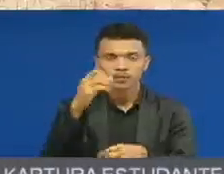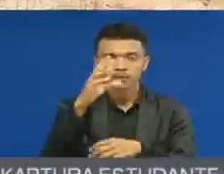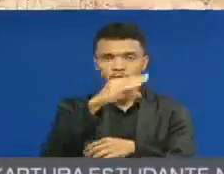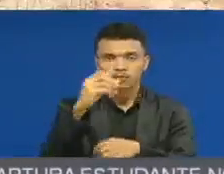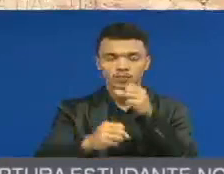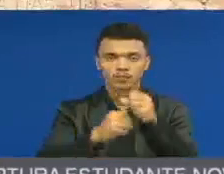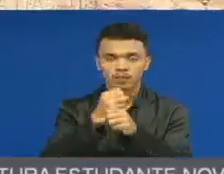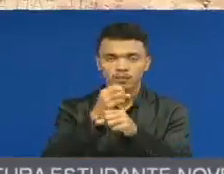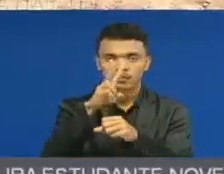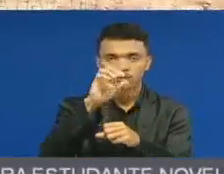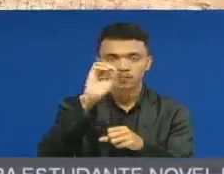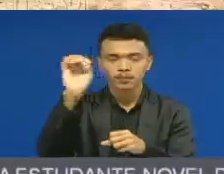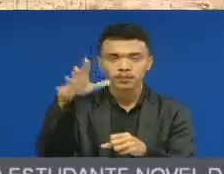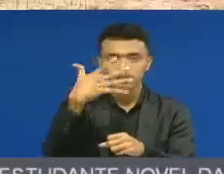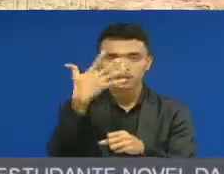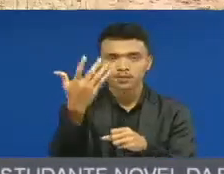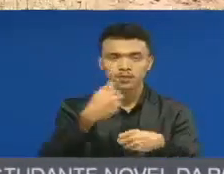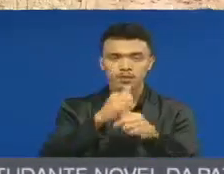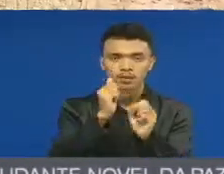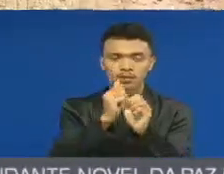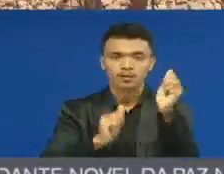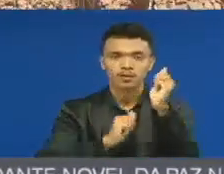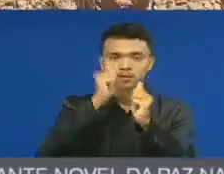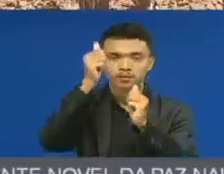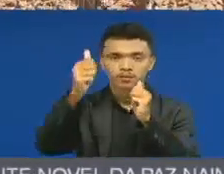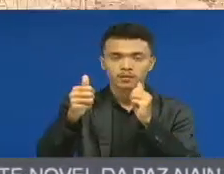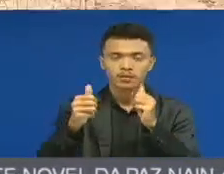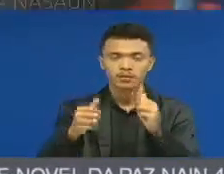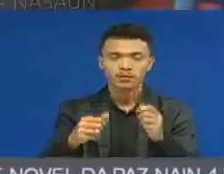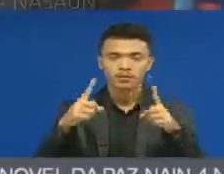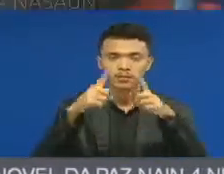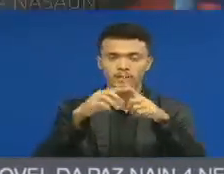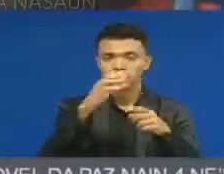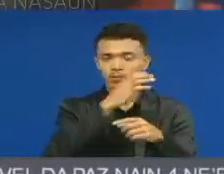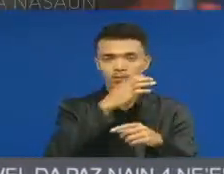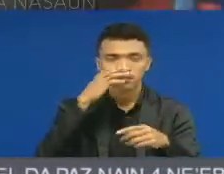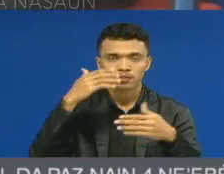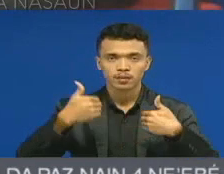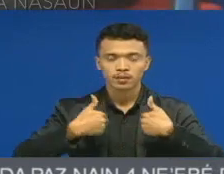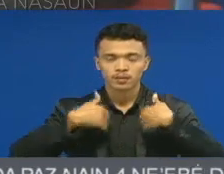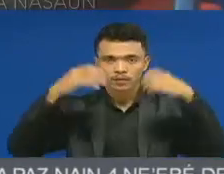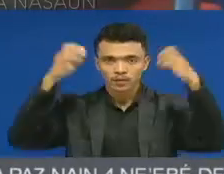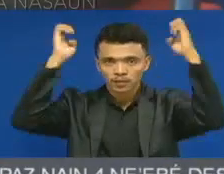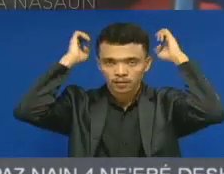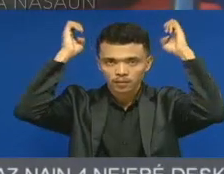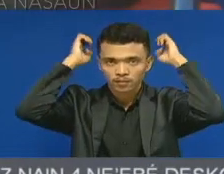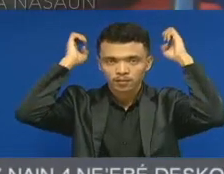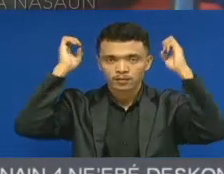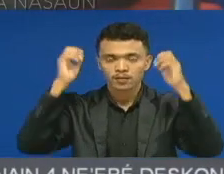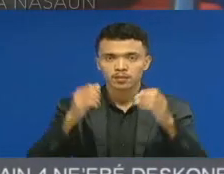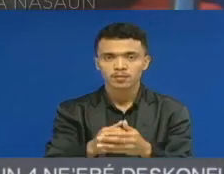2013, maio de 2015, então consegue advocacia a tratama sistema, o princípio para uma cultura e a educação. Ele lia a